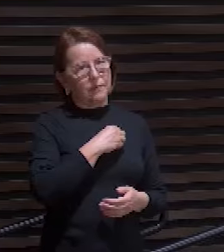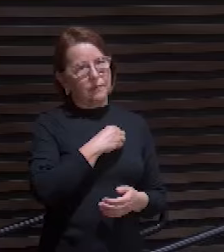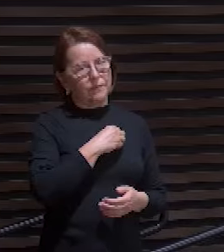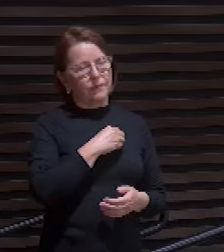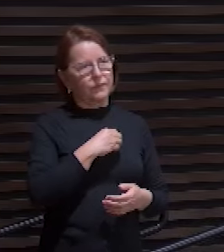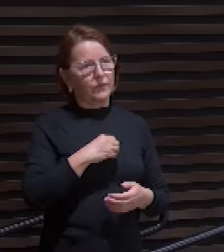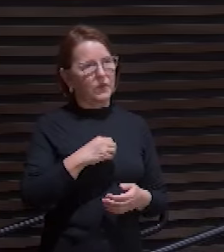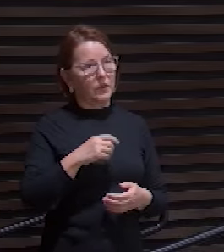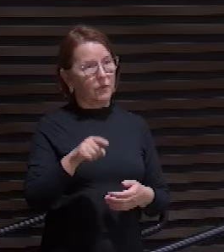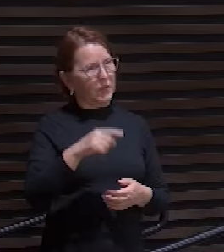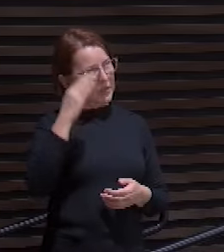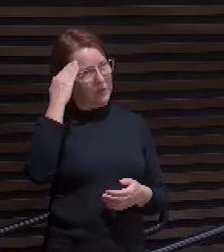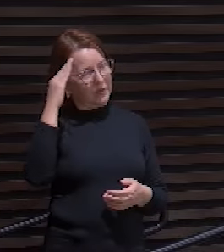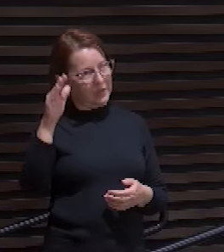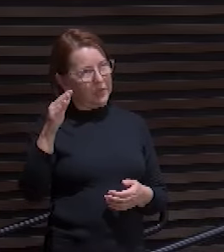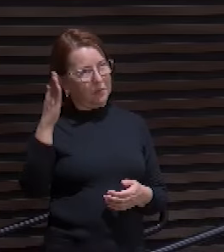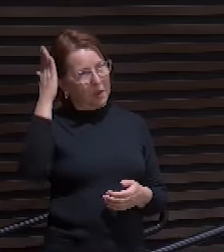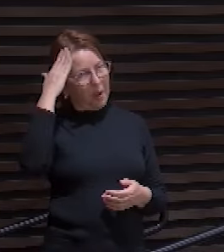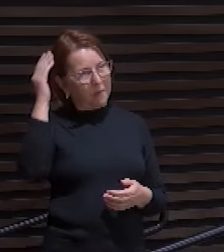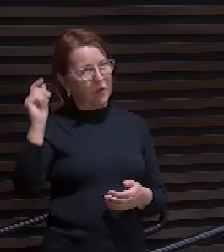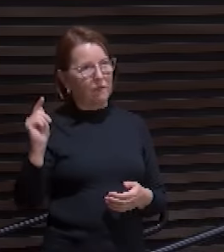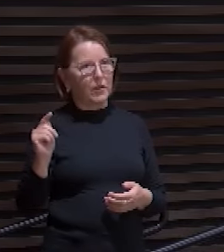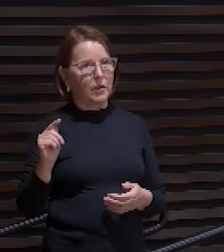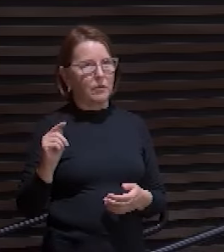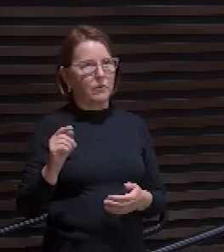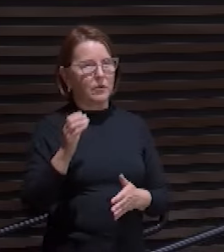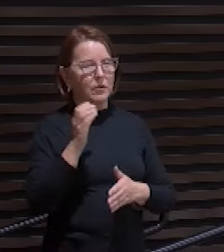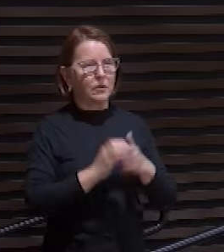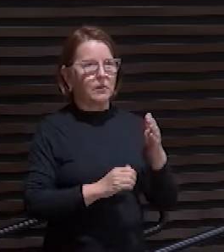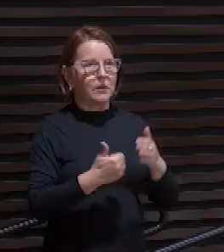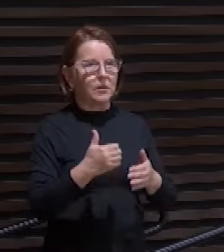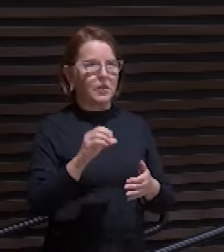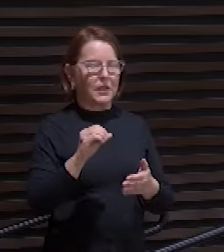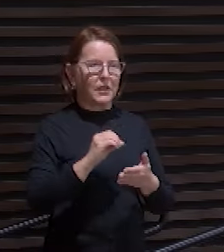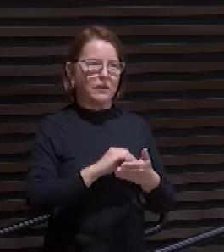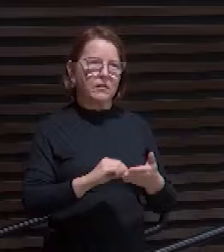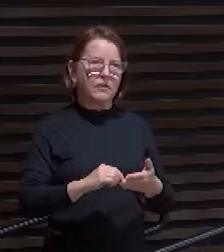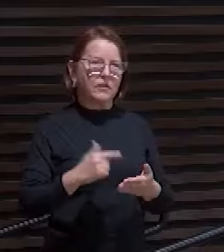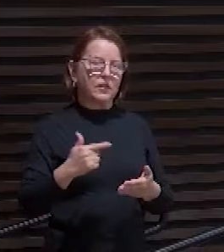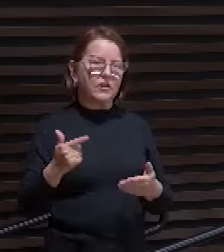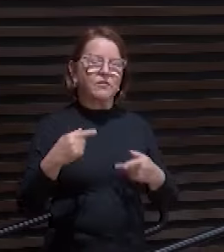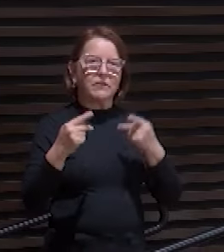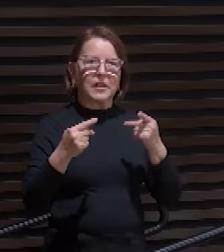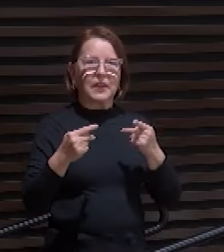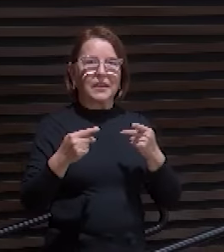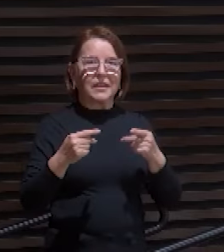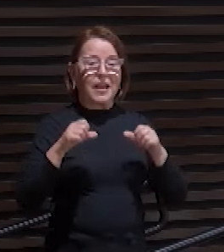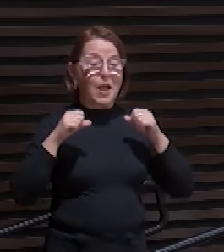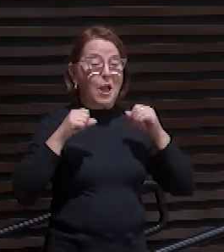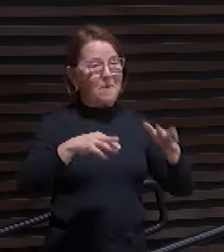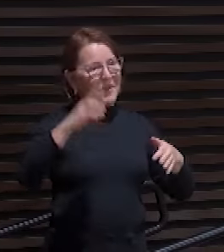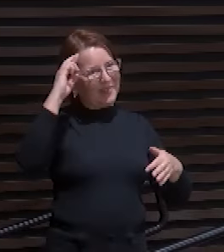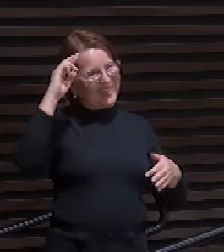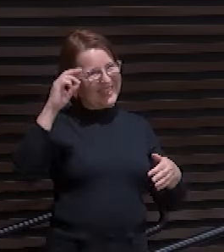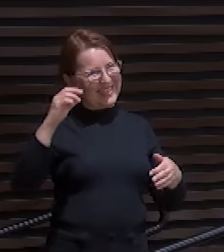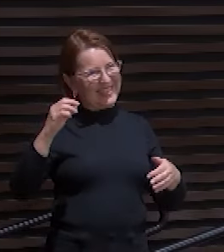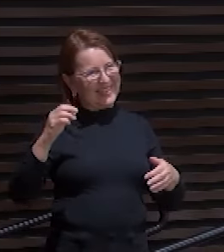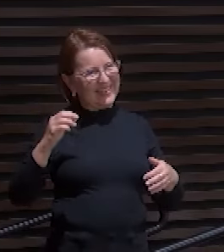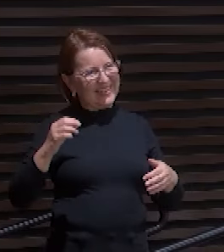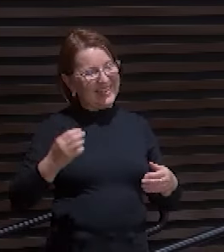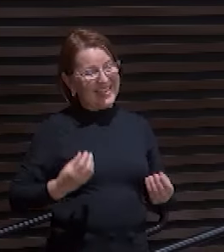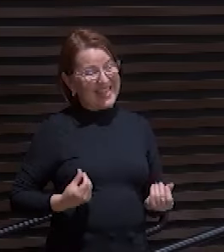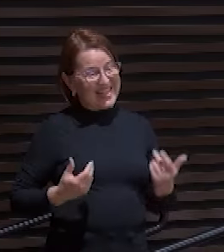Você não sabe o que Provérbios 10, 22 diz, não? Que a bênção do Senhor enriquece e não